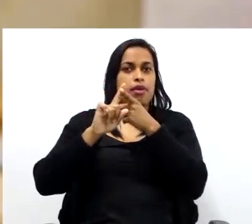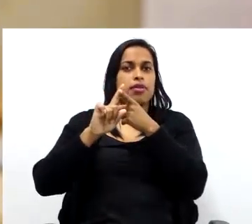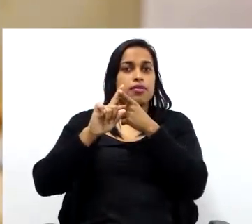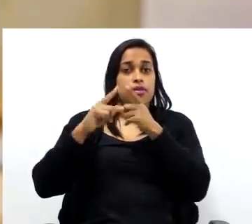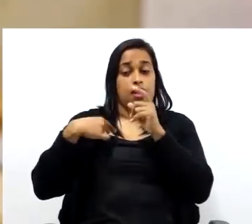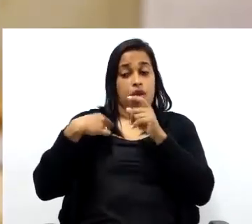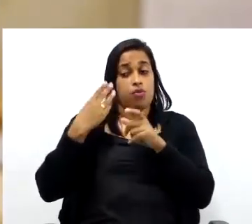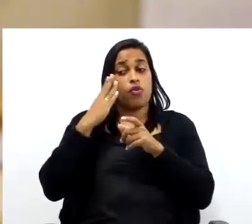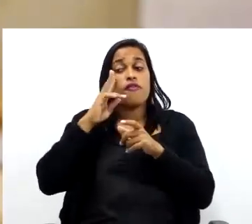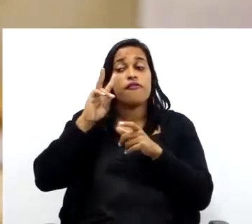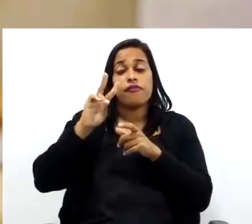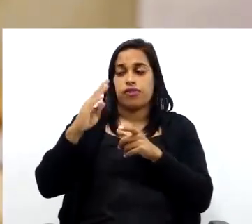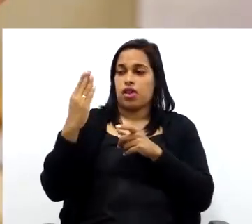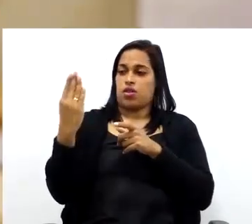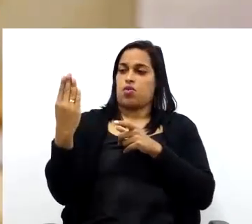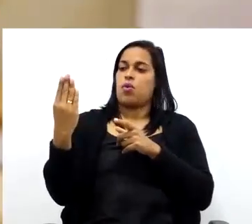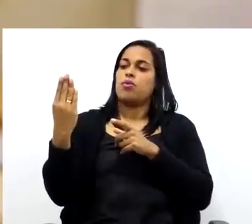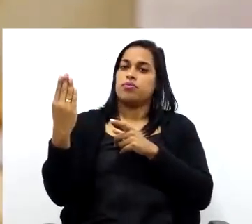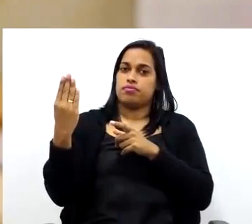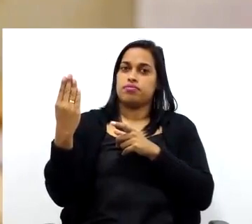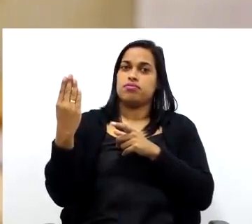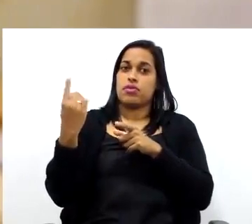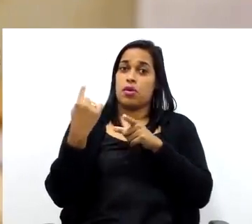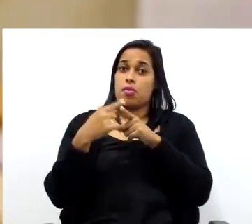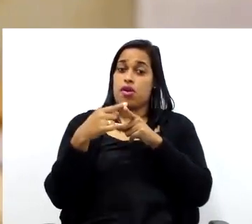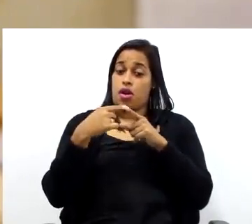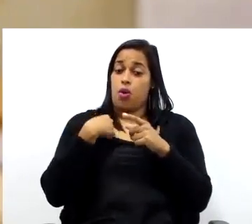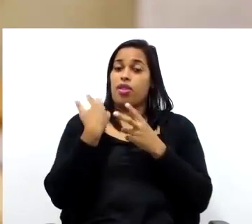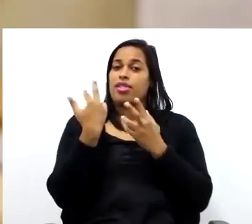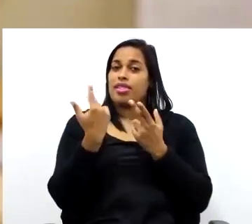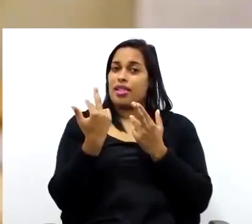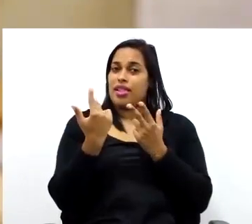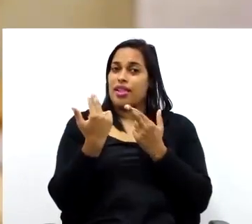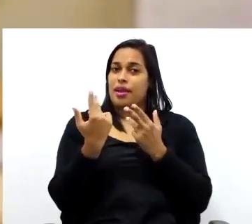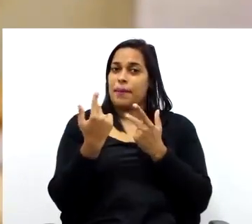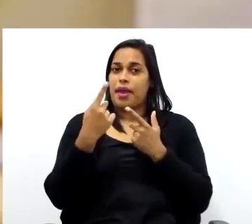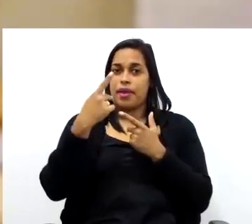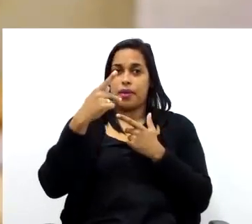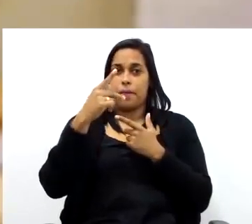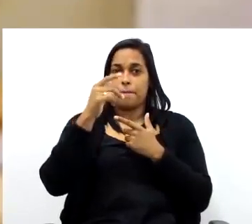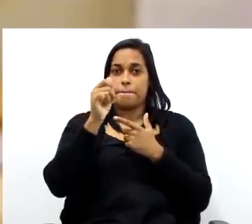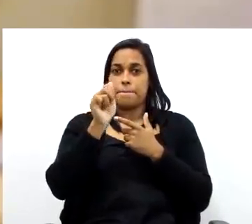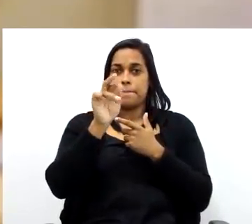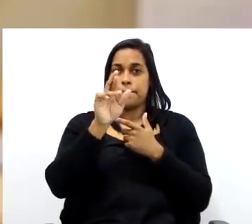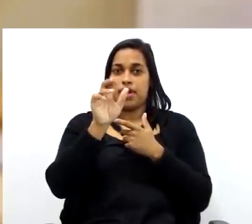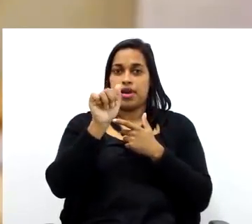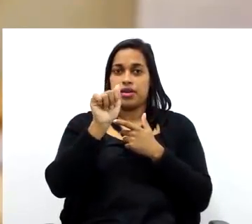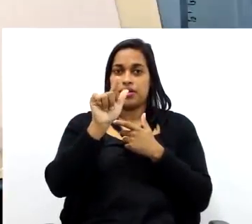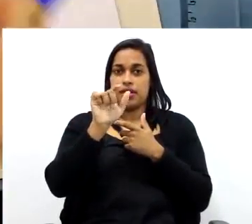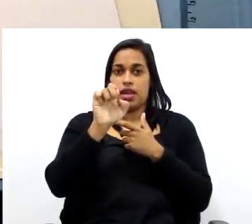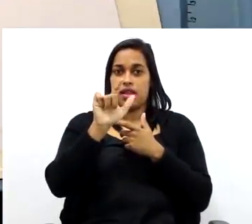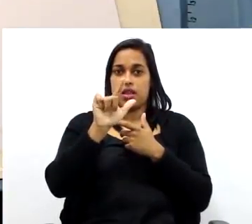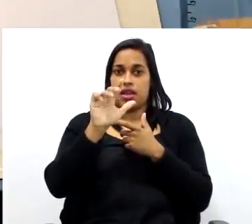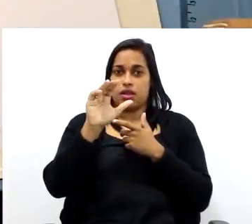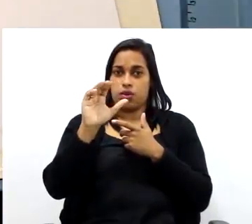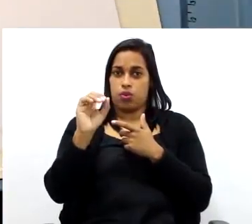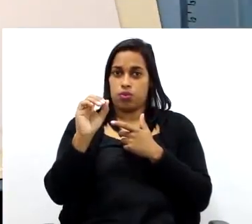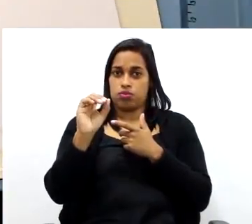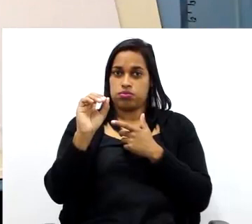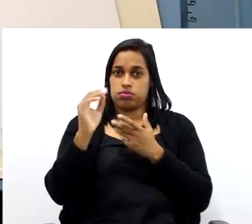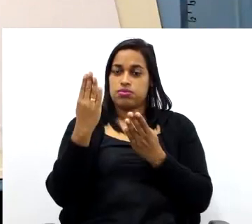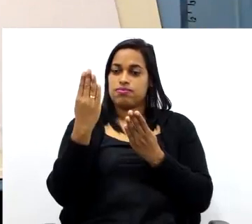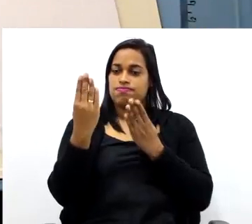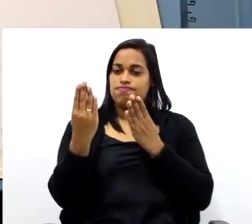a mim, que eu estou paralela ao plano de projeção. Então, significa que o observador,